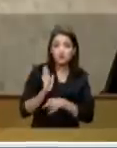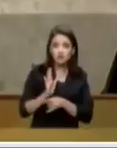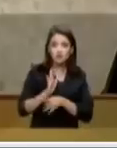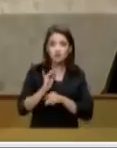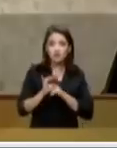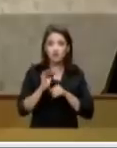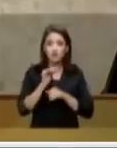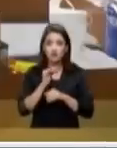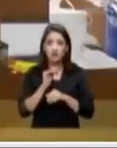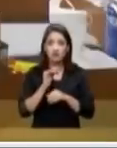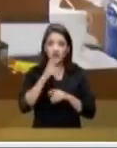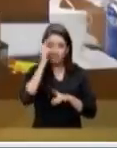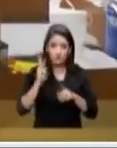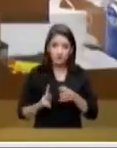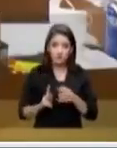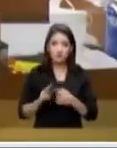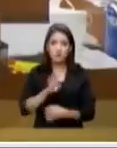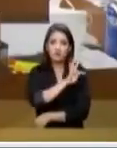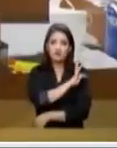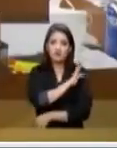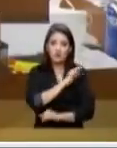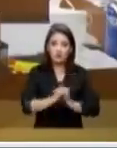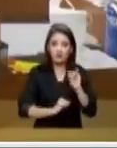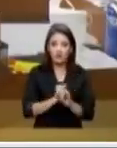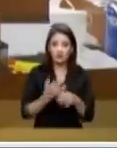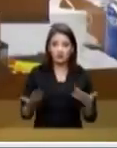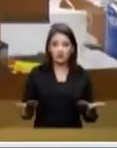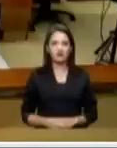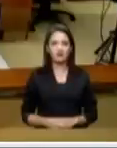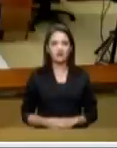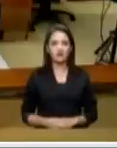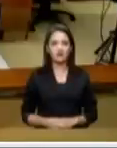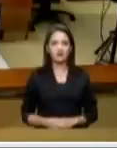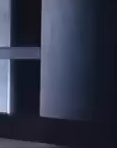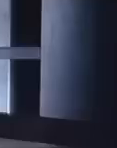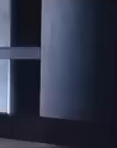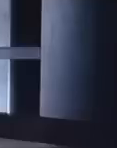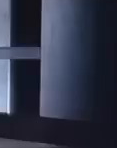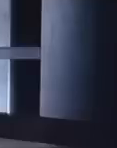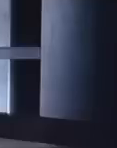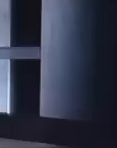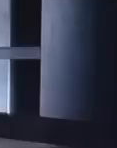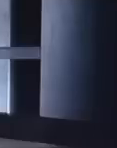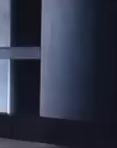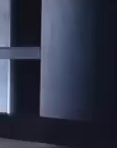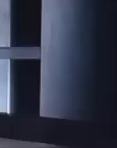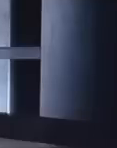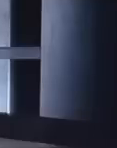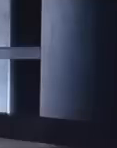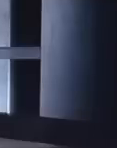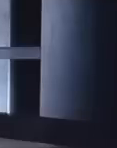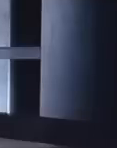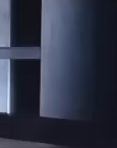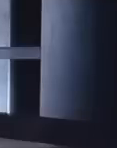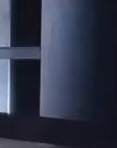claramente politicamente porque a no Congresso o medo sistêmico o que pode acontecer com cada político se decidir